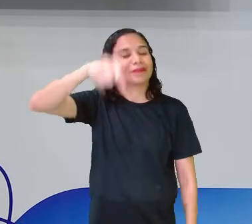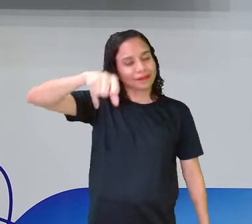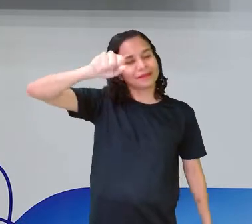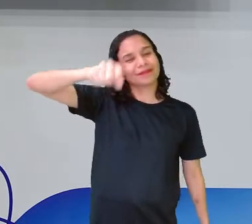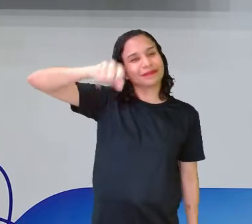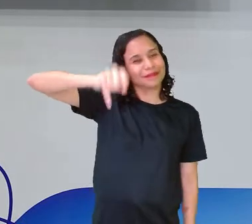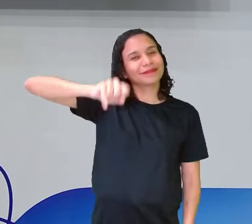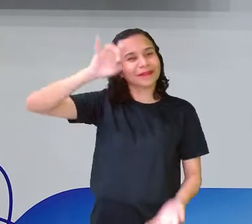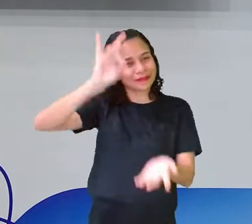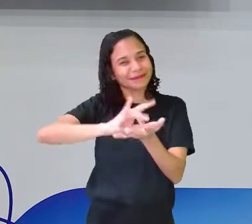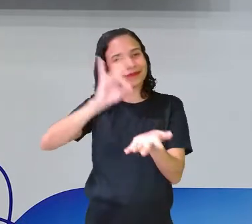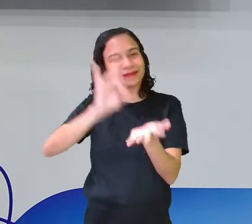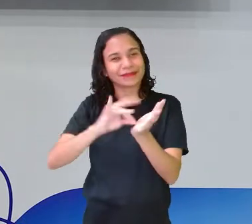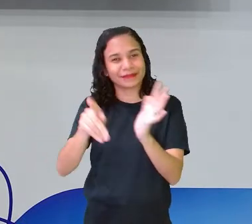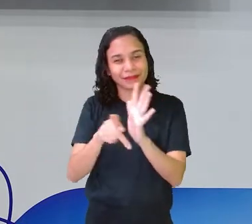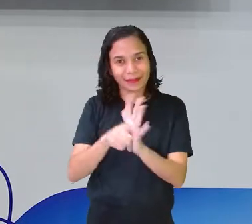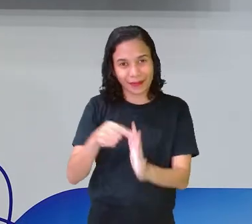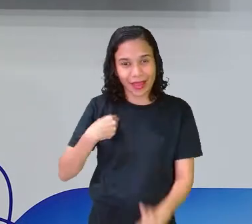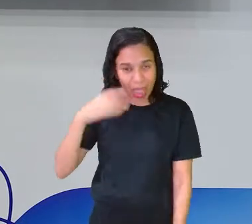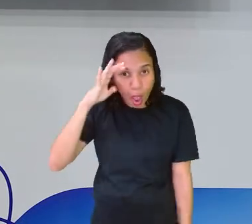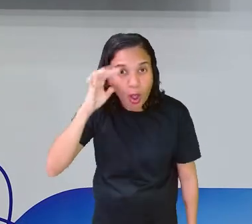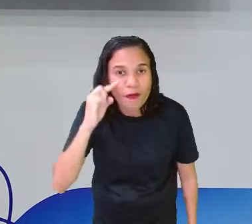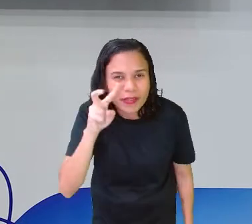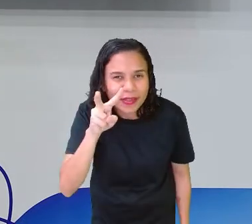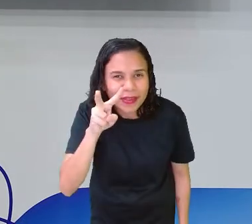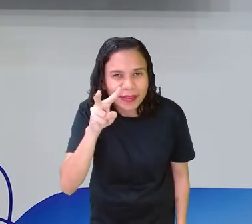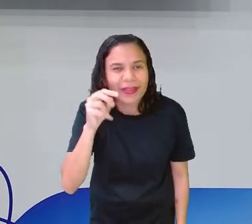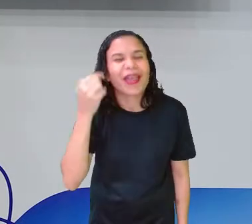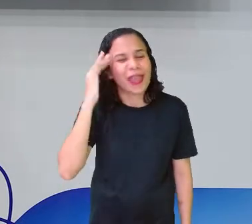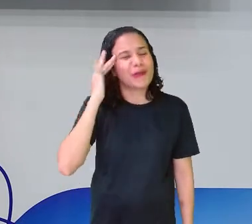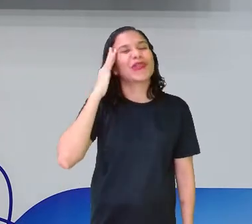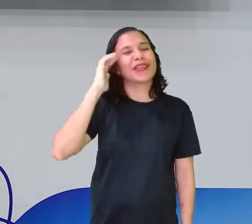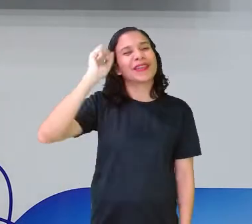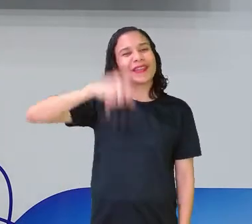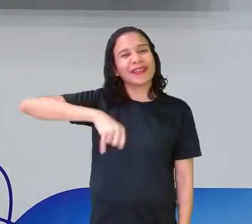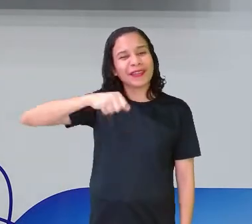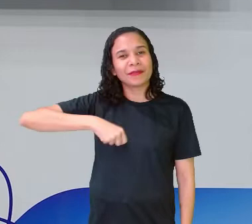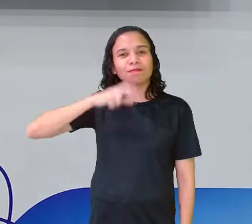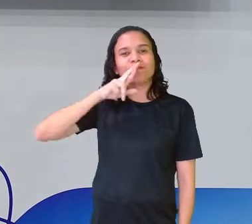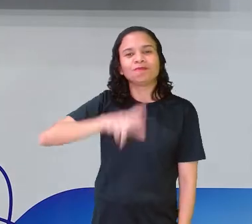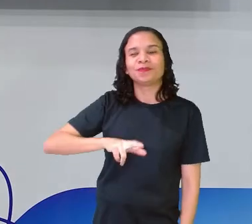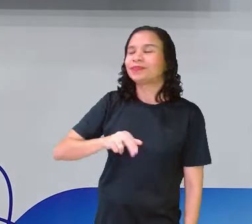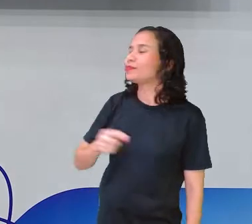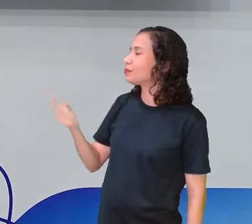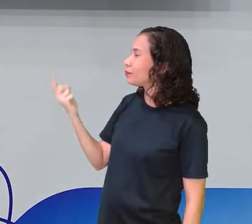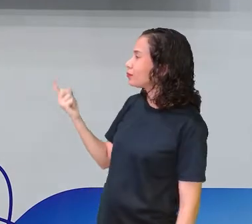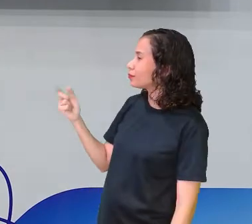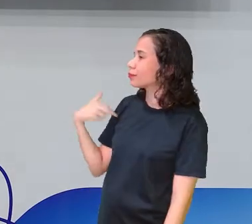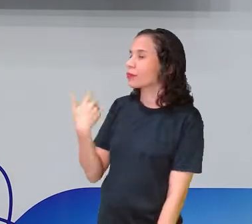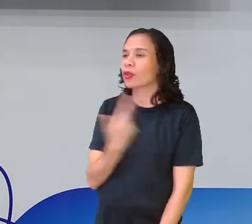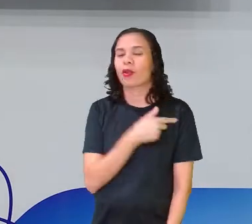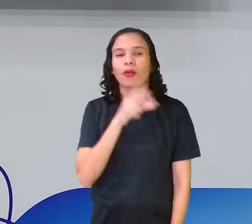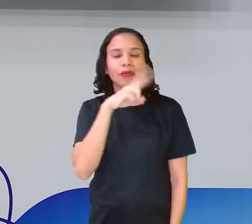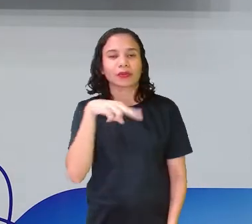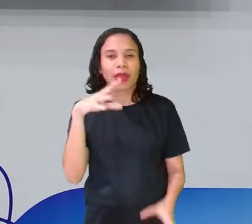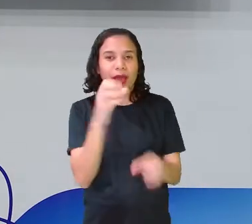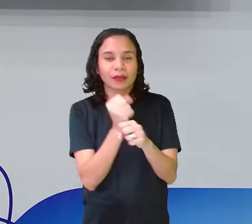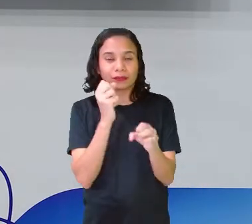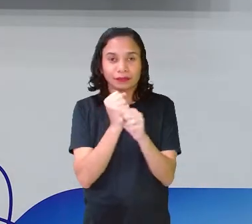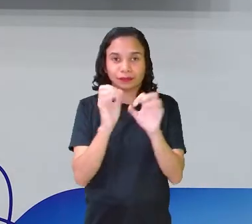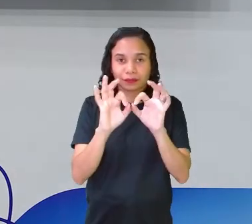Isso, exatamente. Eu escutei. Você falou baixinho, mas eu entendi aqui. A gente vai fazer uma adição